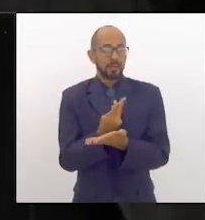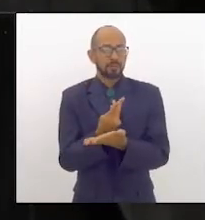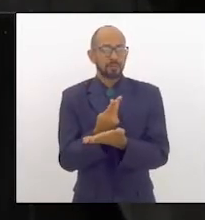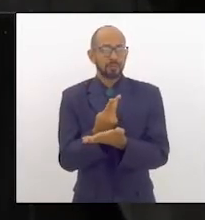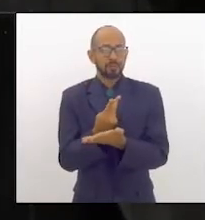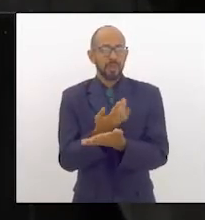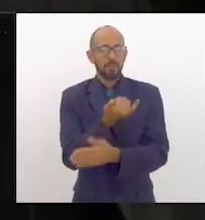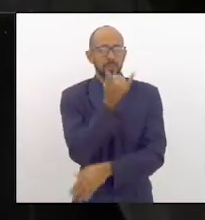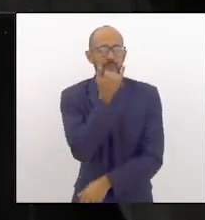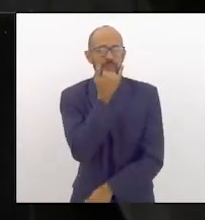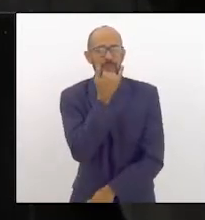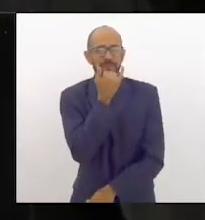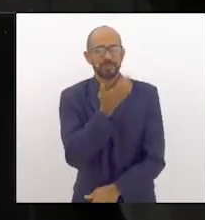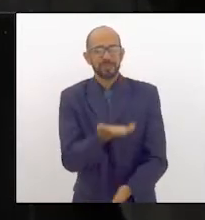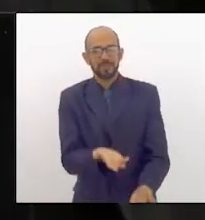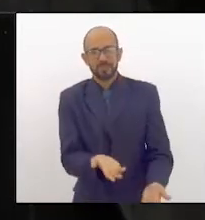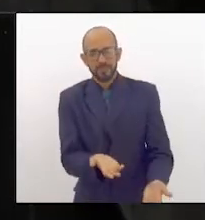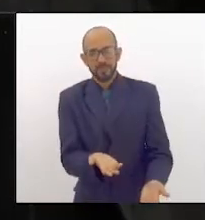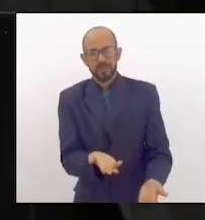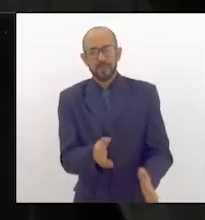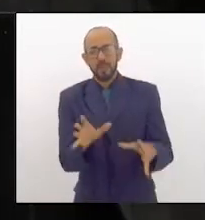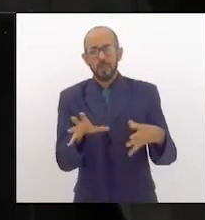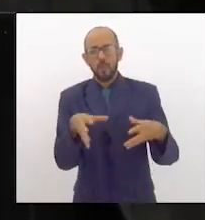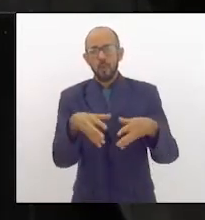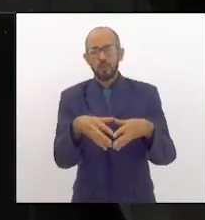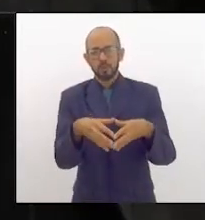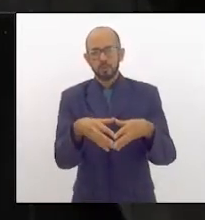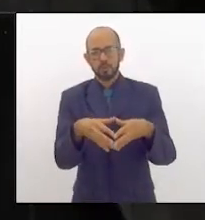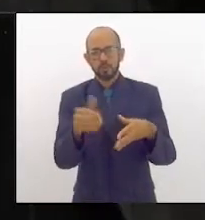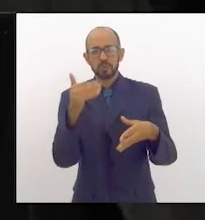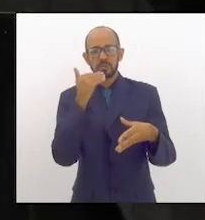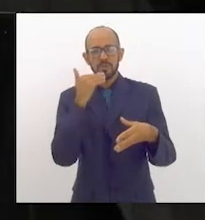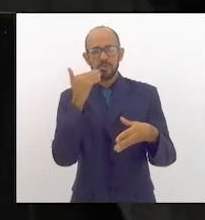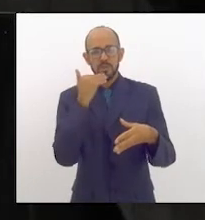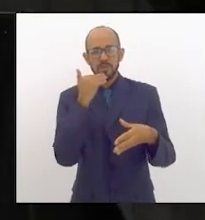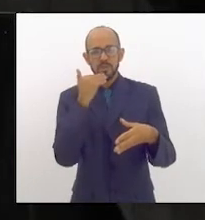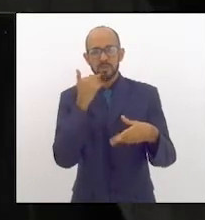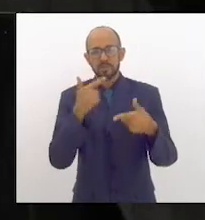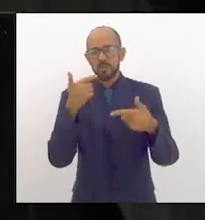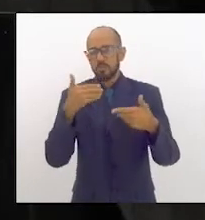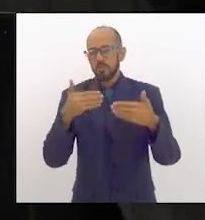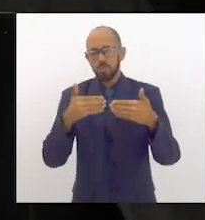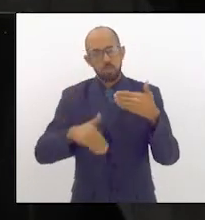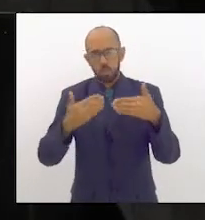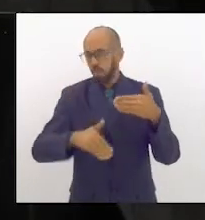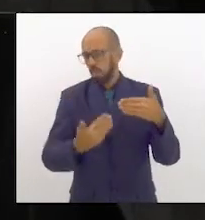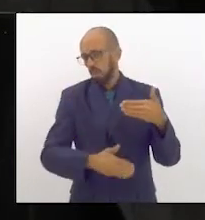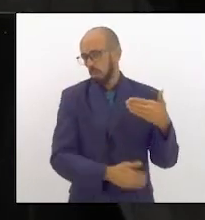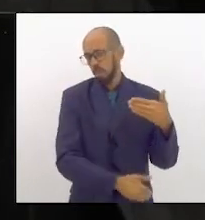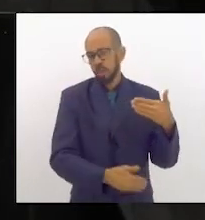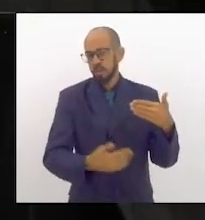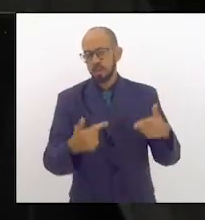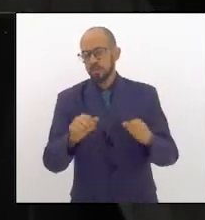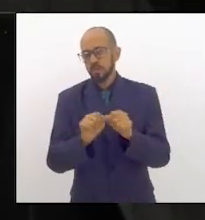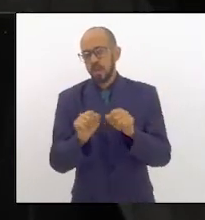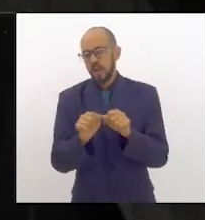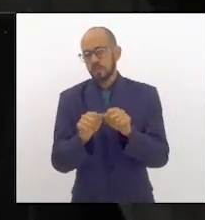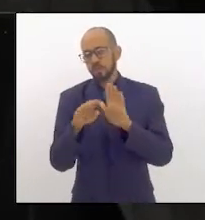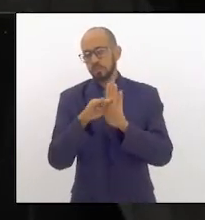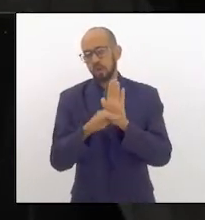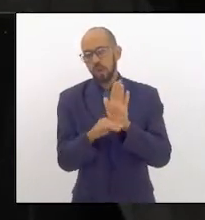conjunto de problemas um conjunto de distorções desde equipamentos que compromete o programa Jovem Aprendiz